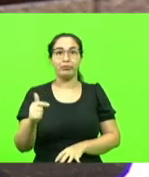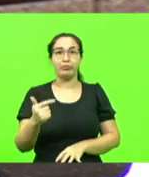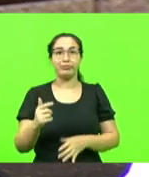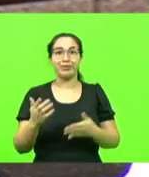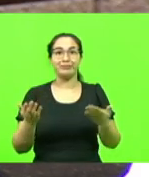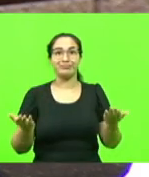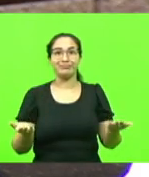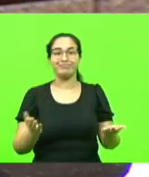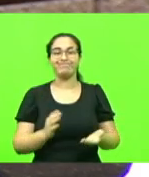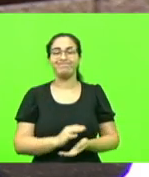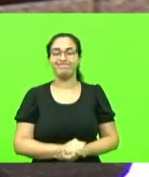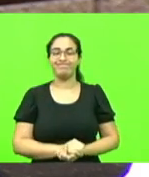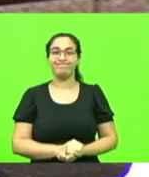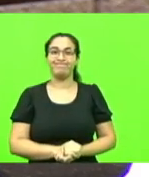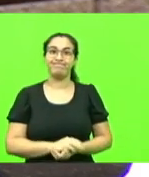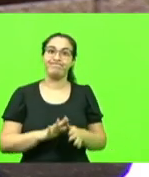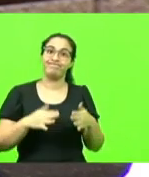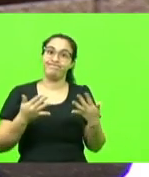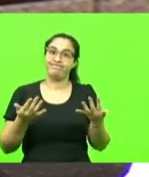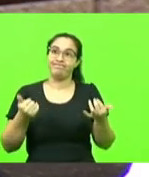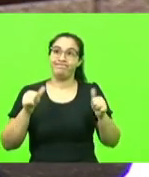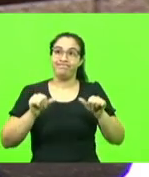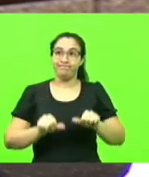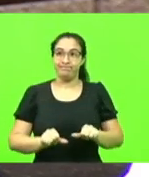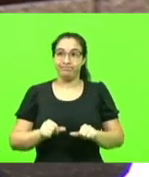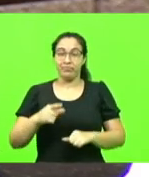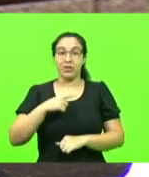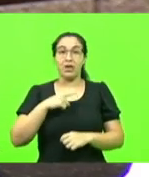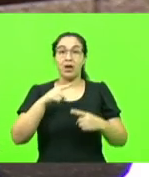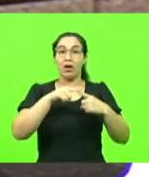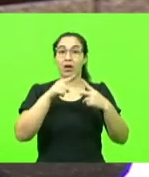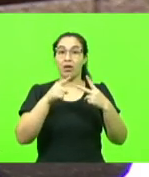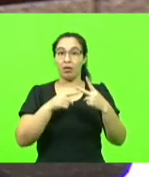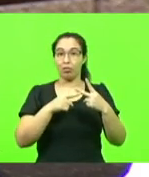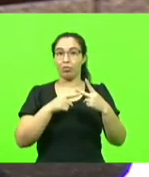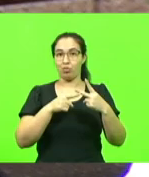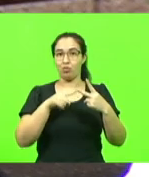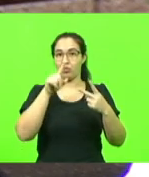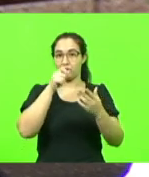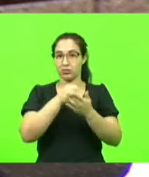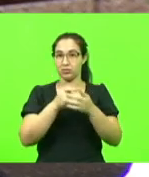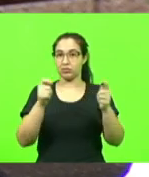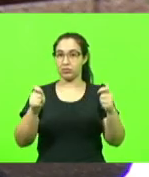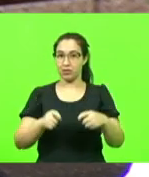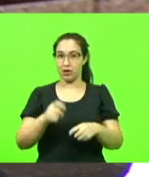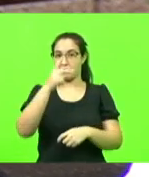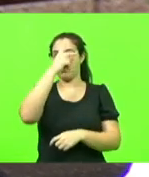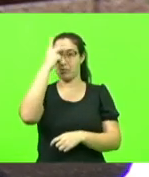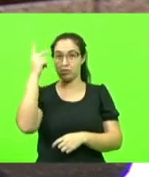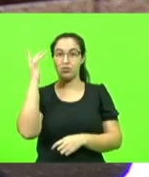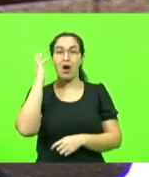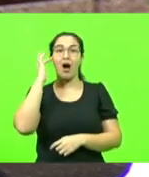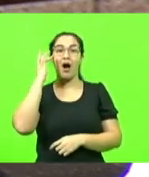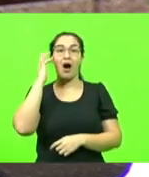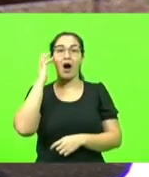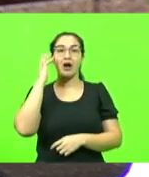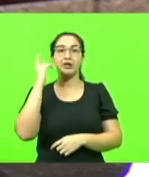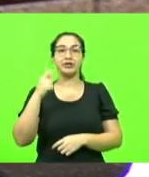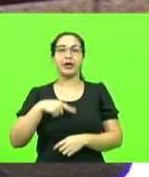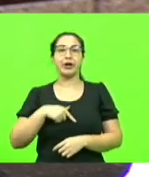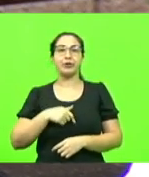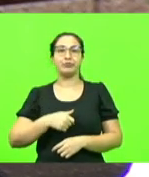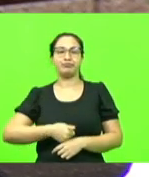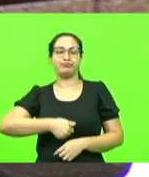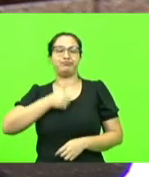administra. Infelizmente, nós temos duas atitudes aqui. Pessoas que se acham acima do bem e do mal,